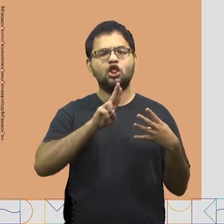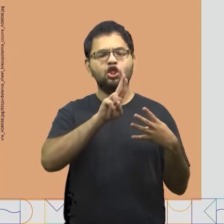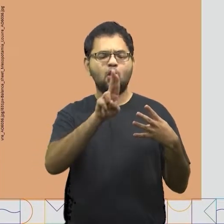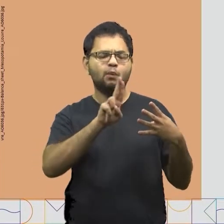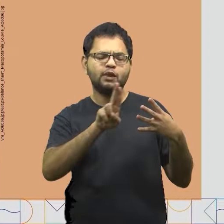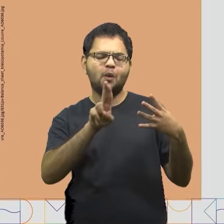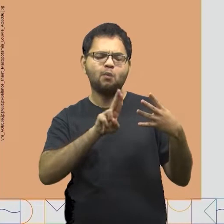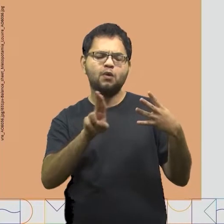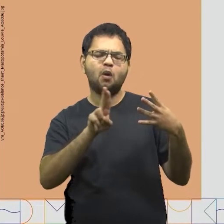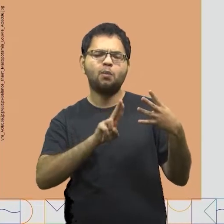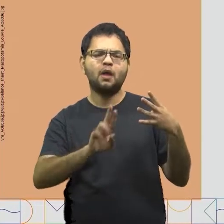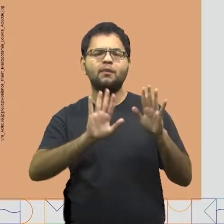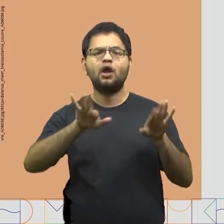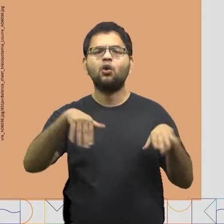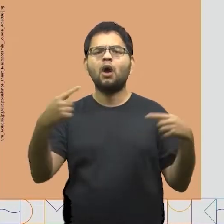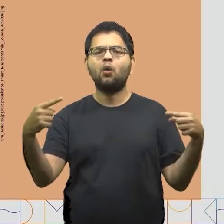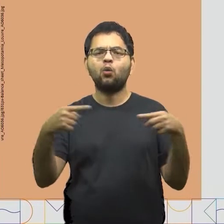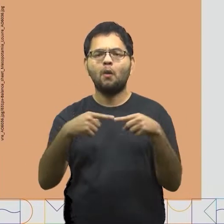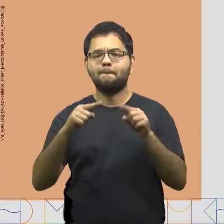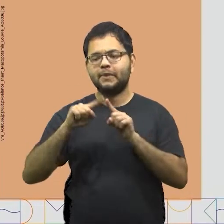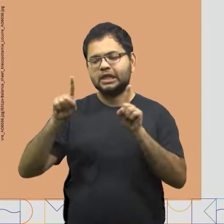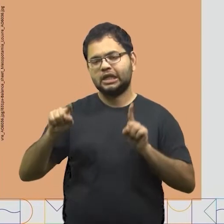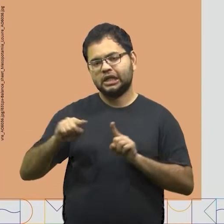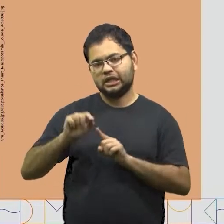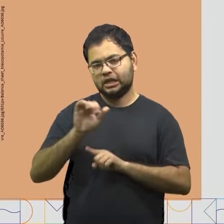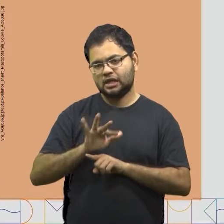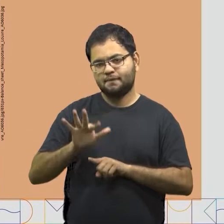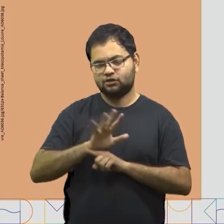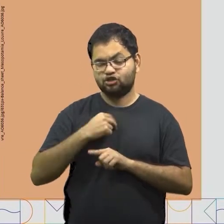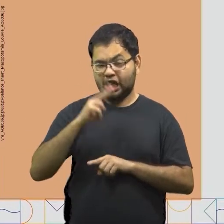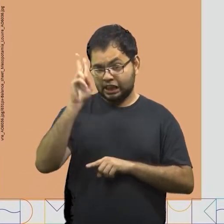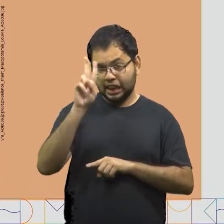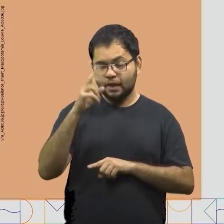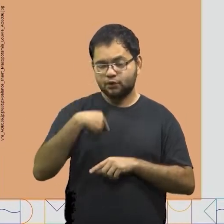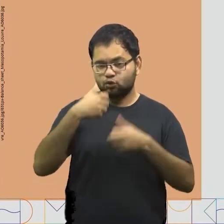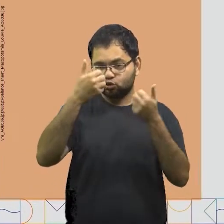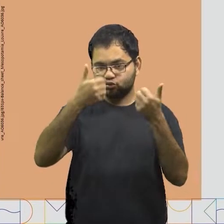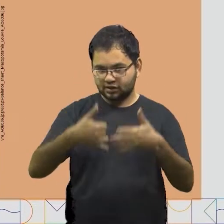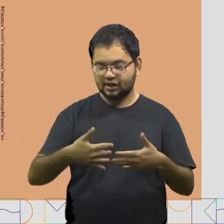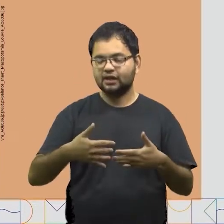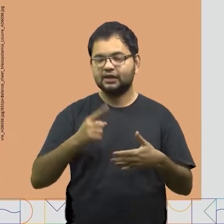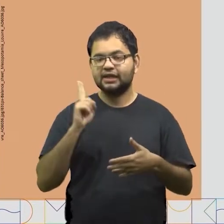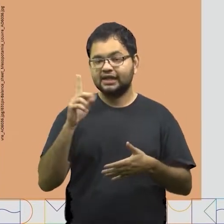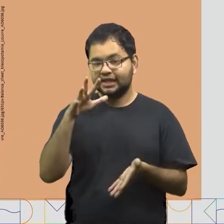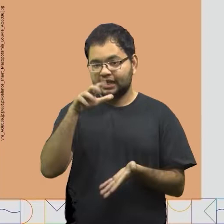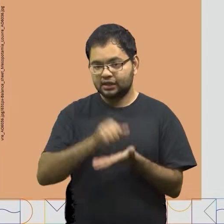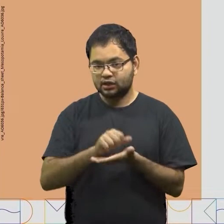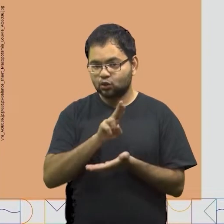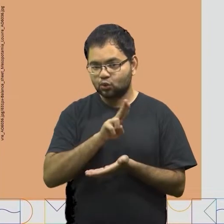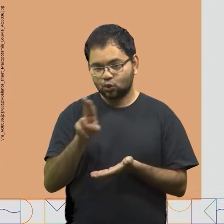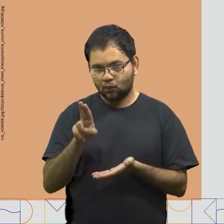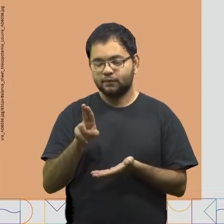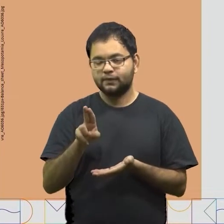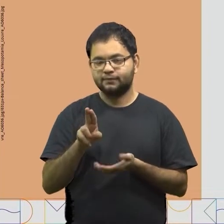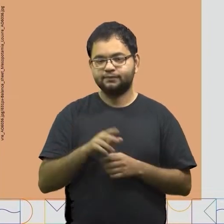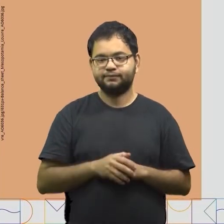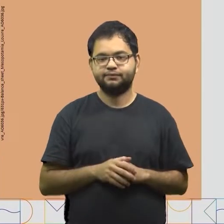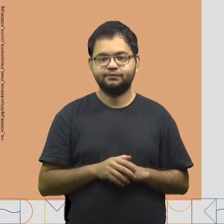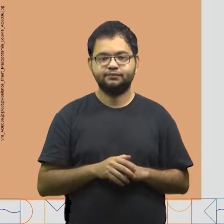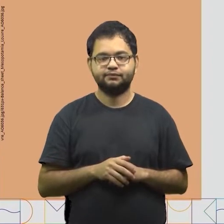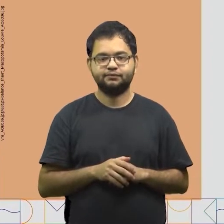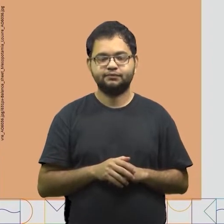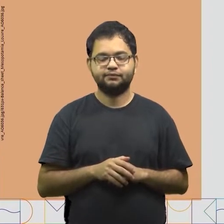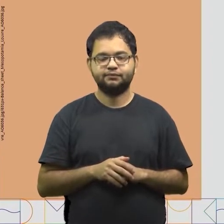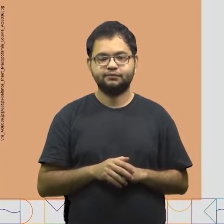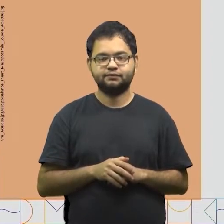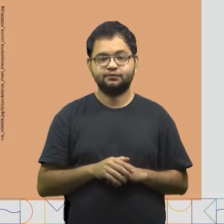escrita Fenícia lembro que nós falamos sobre esse tipo de registro que surgiu na Mesopotâmia Só Mais um detalhe